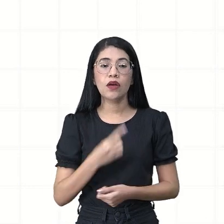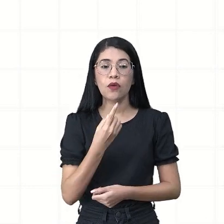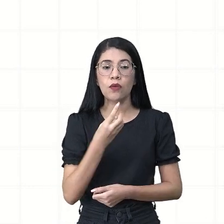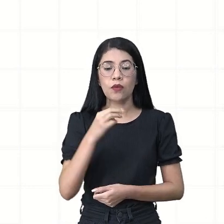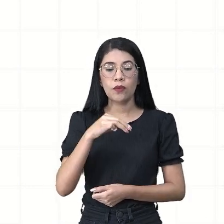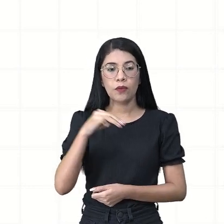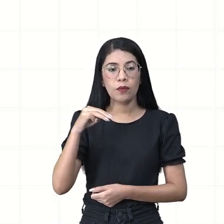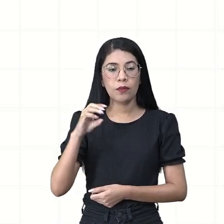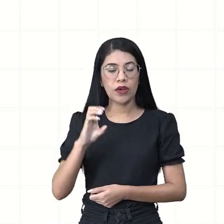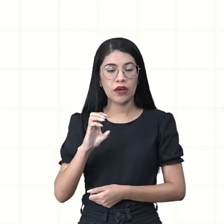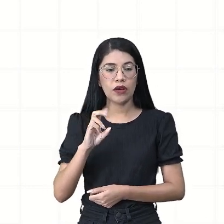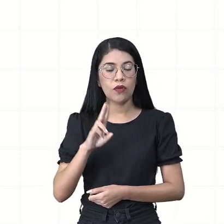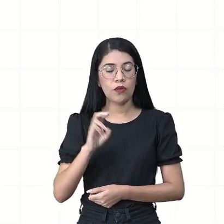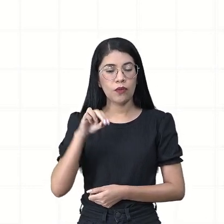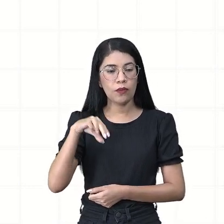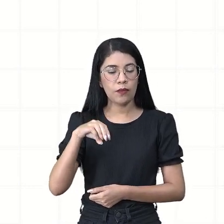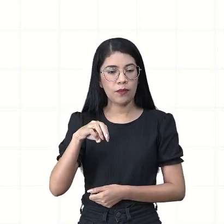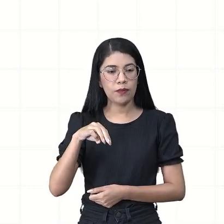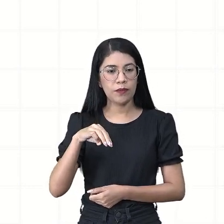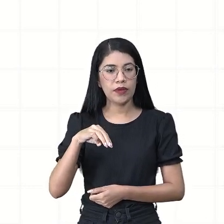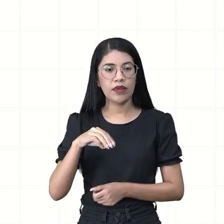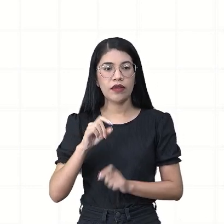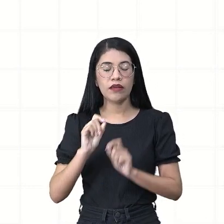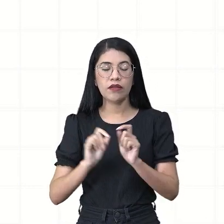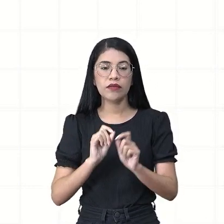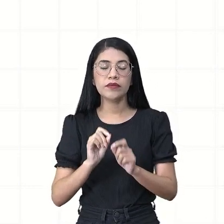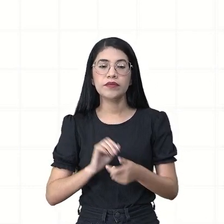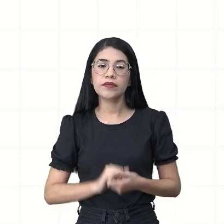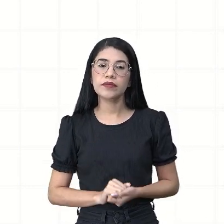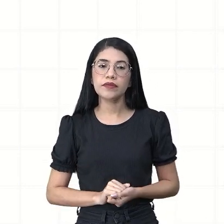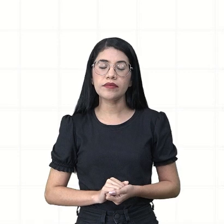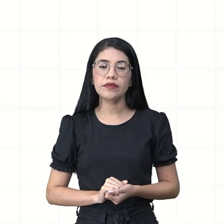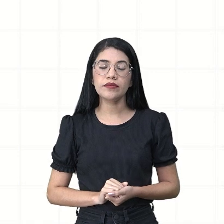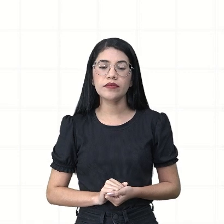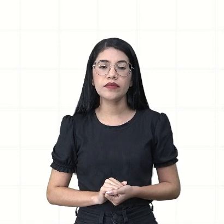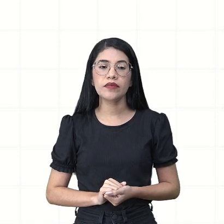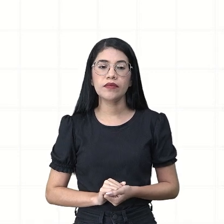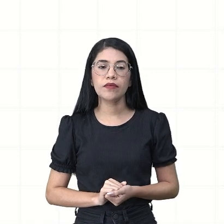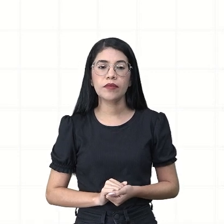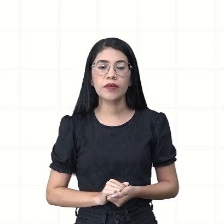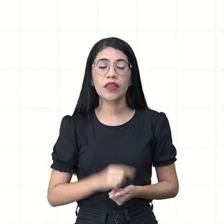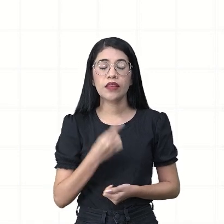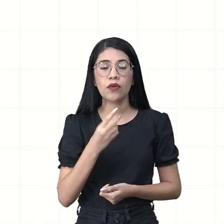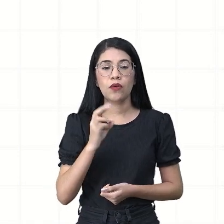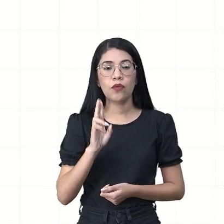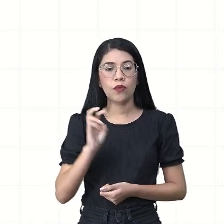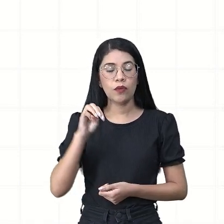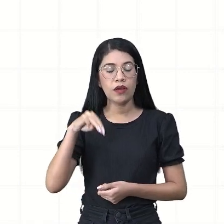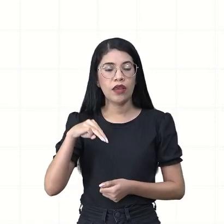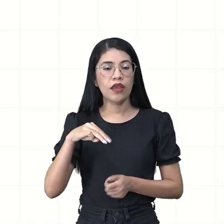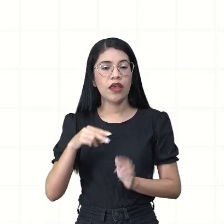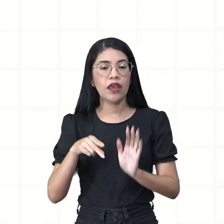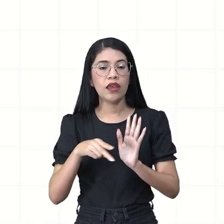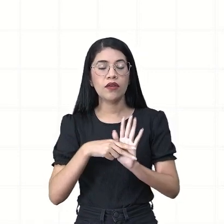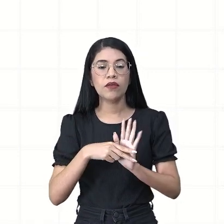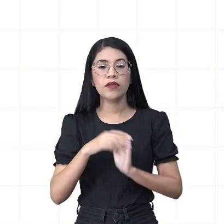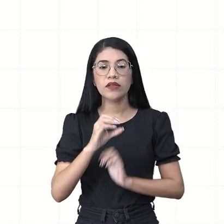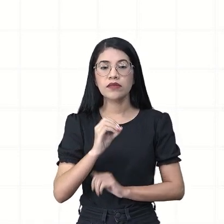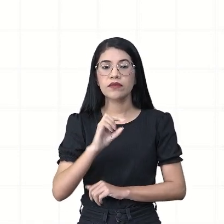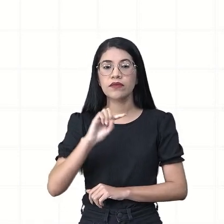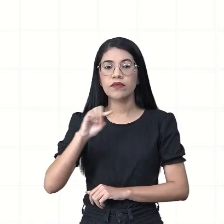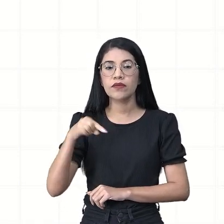Então o micrômetro, né? Esse é até o símbolo aqui do micrômetro, ele equivale a